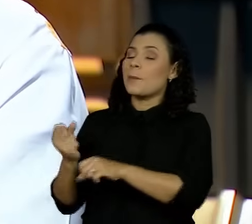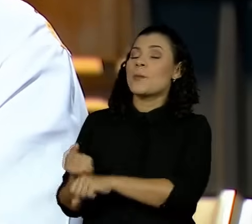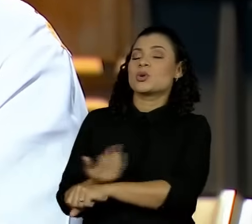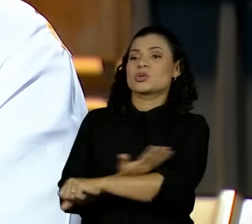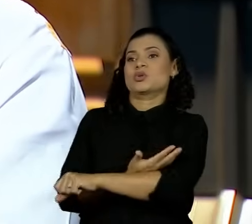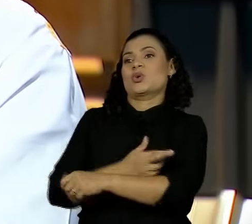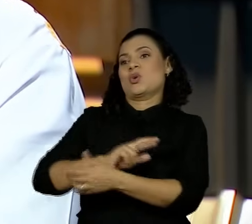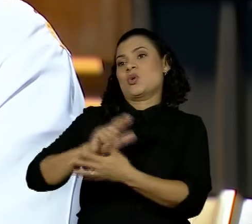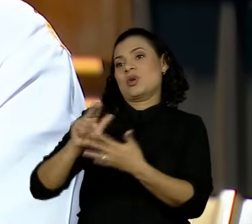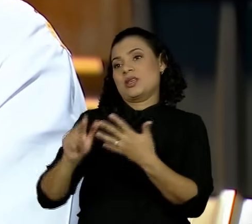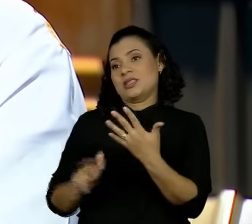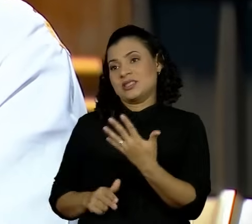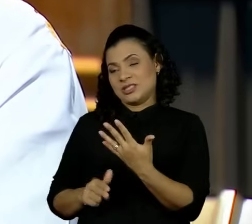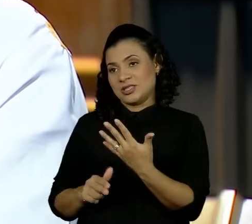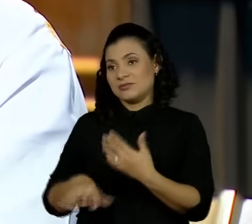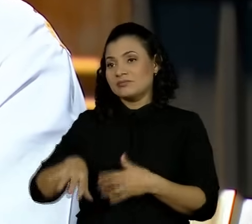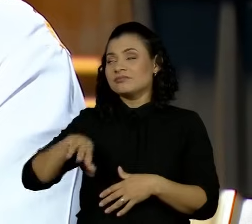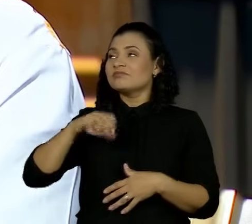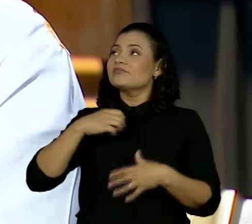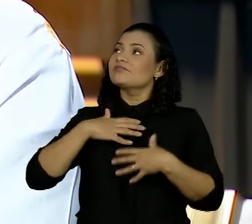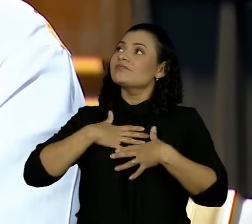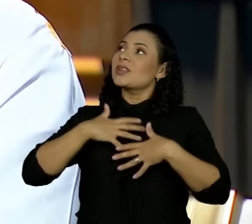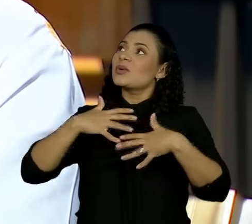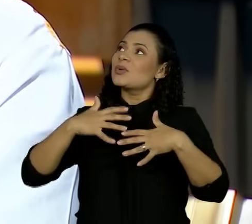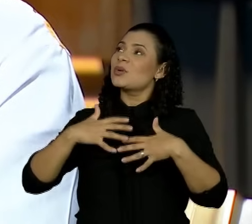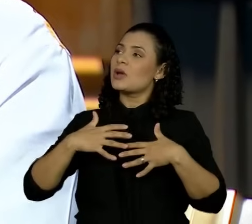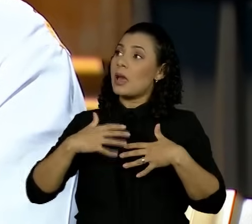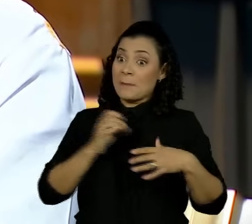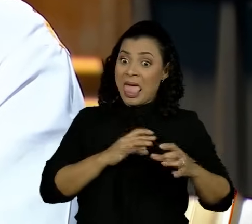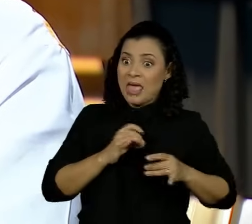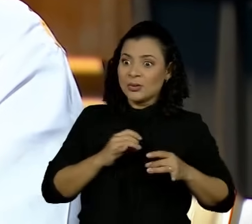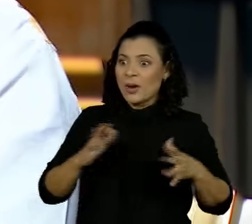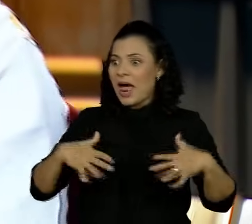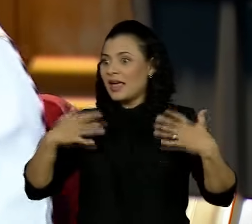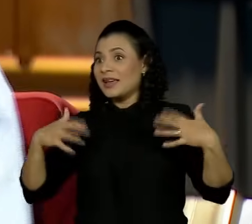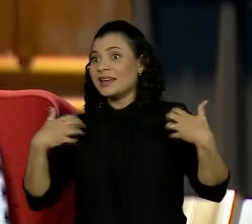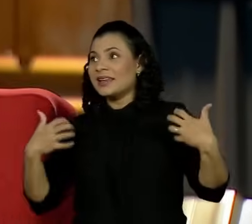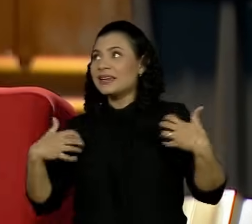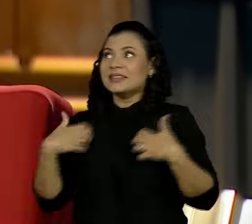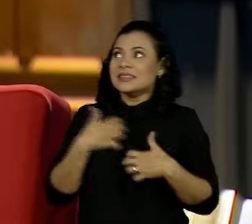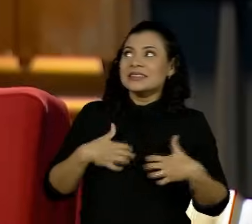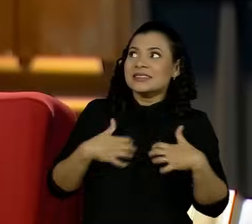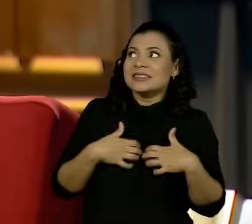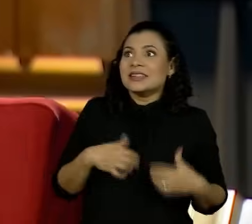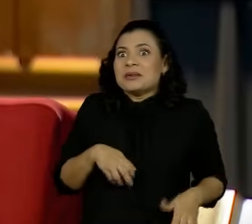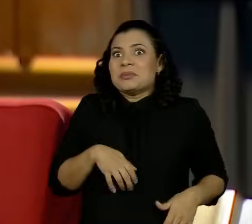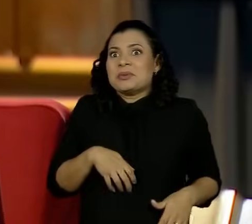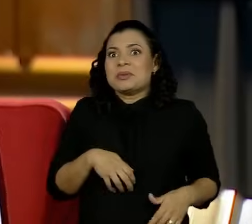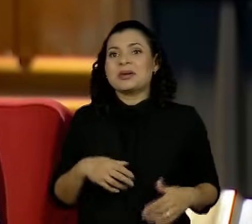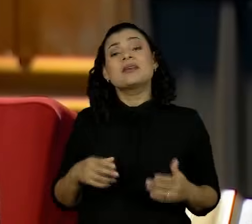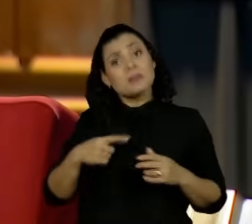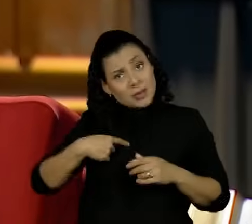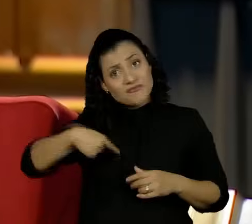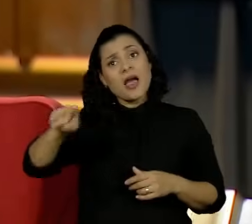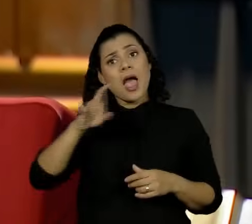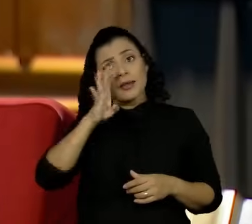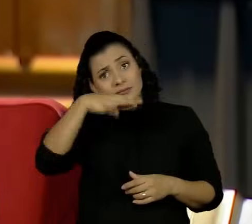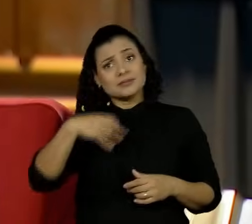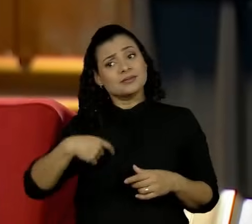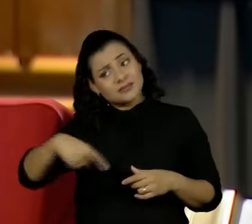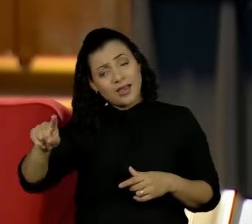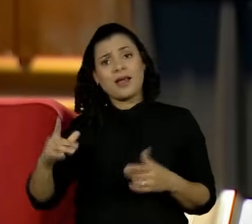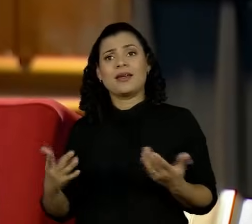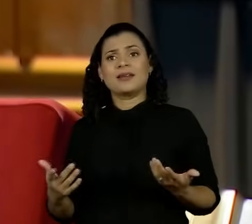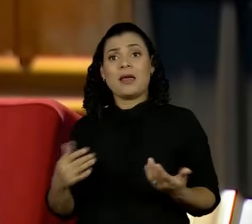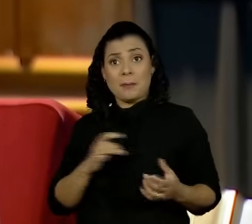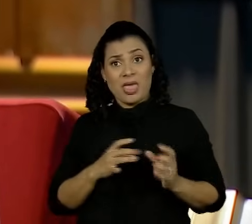né? Suspiro, medo, Suspiro. alegria, Meu Deus. medo. Mas você vai com medo mesmo, né? E